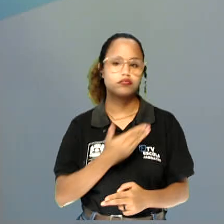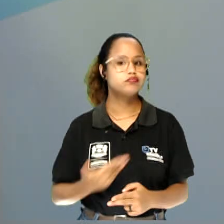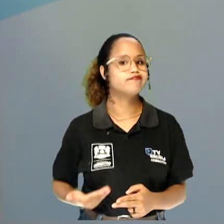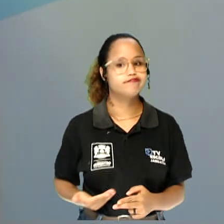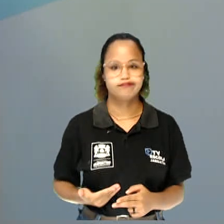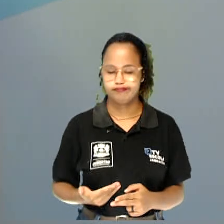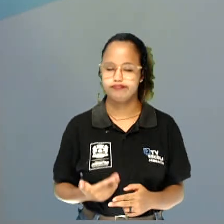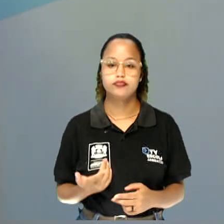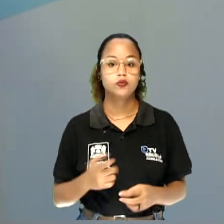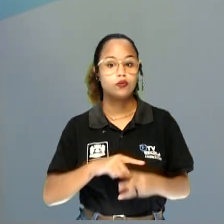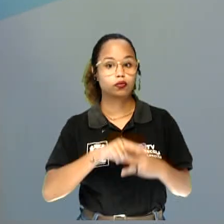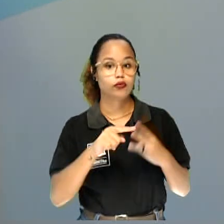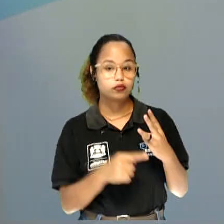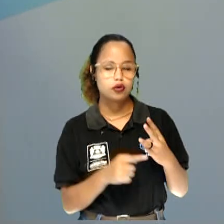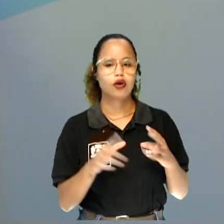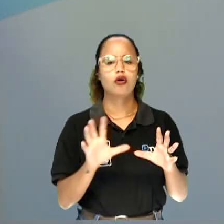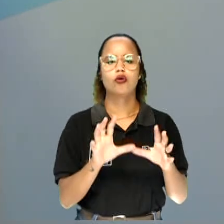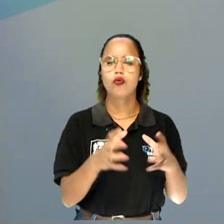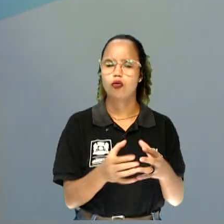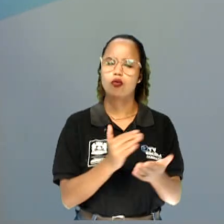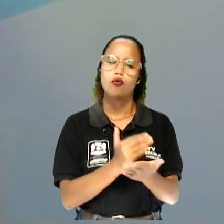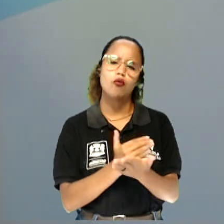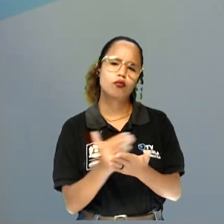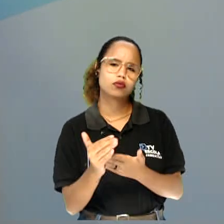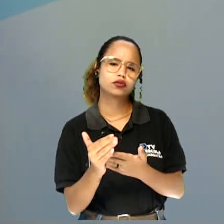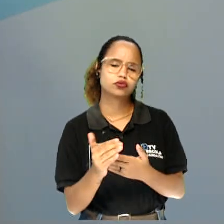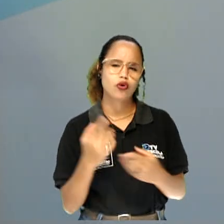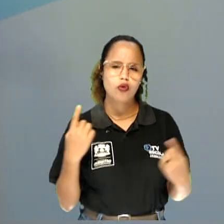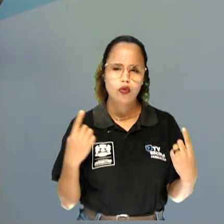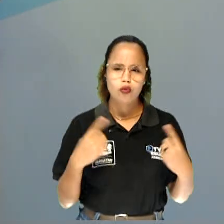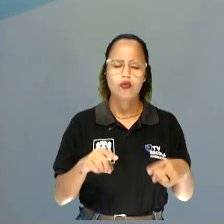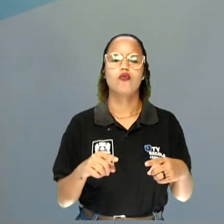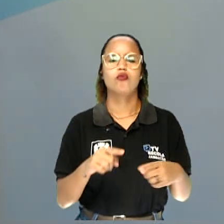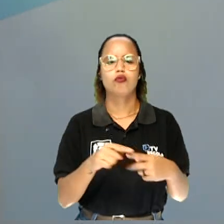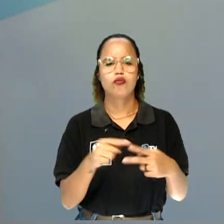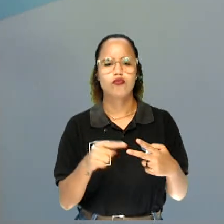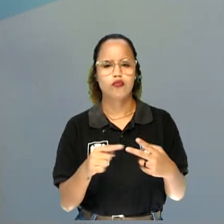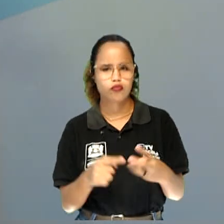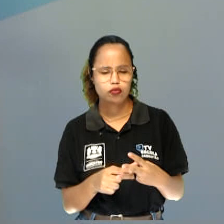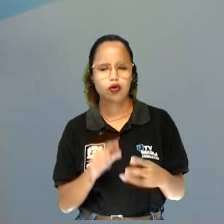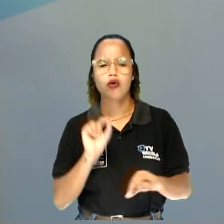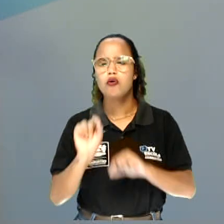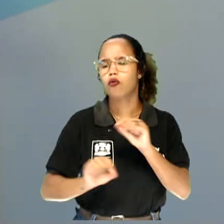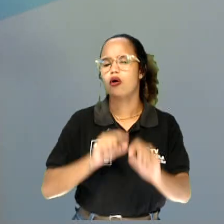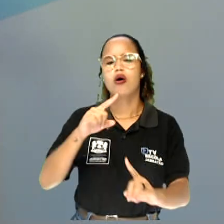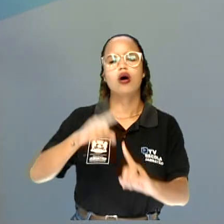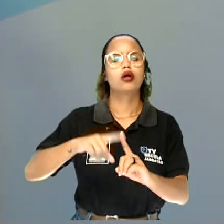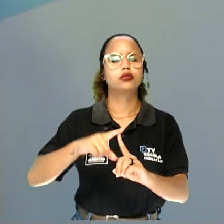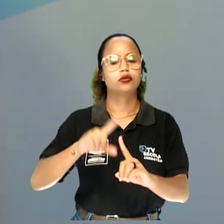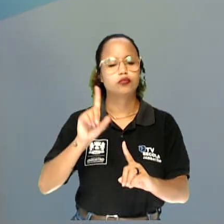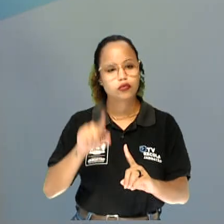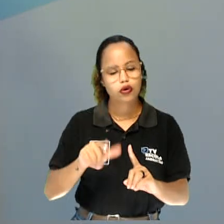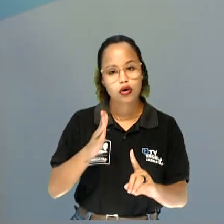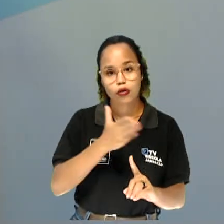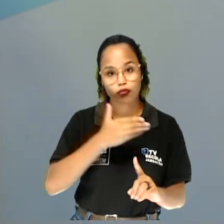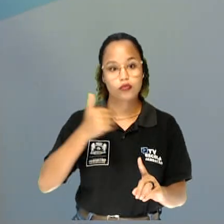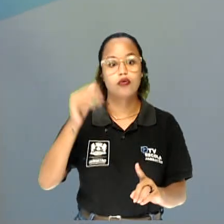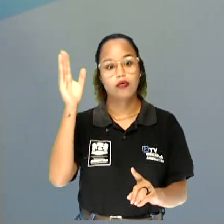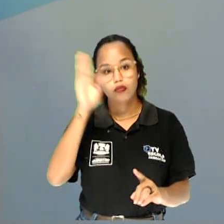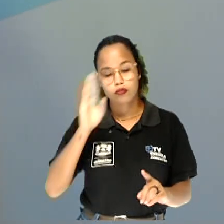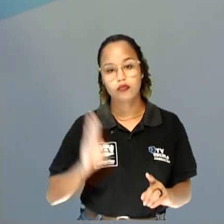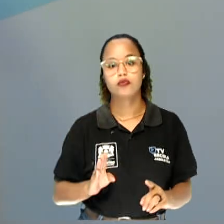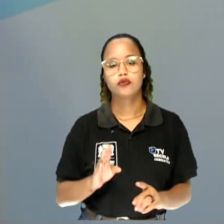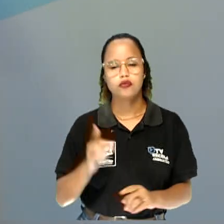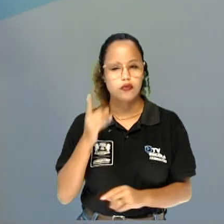Então, três grupos vão começar a disputar entre si qual modelo de república, então, vai ser adotado para o Brasil.